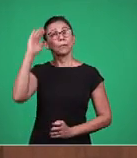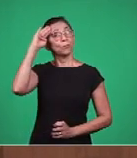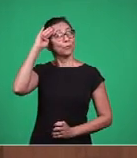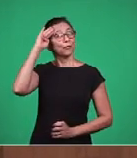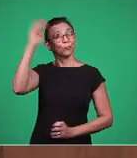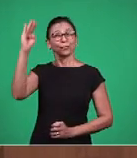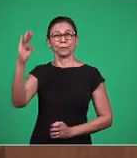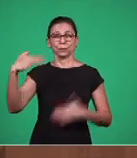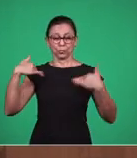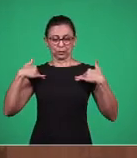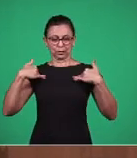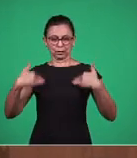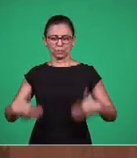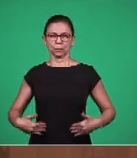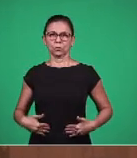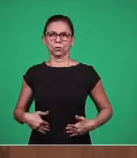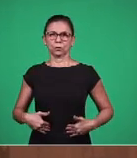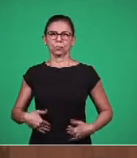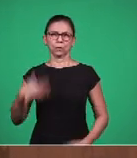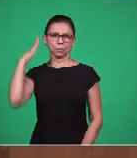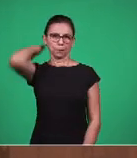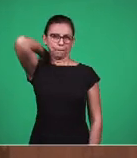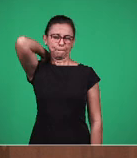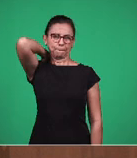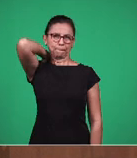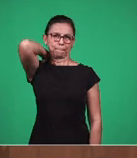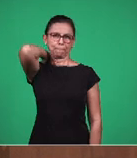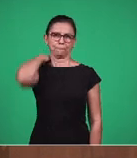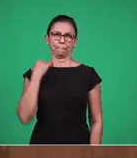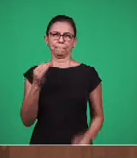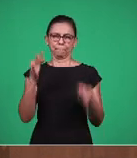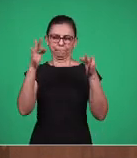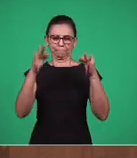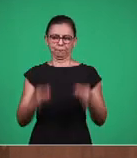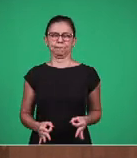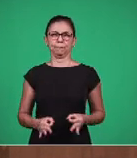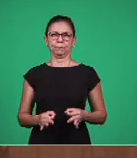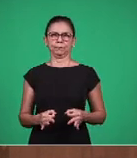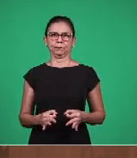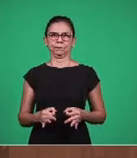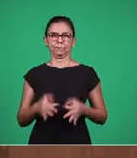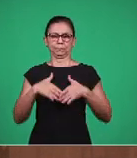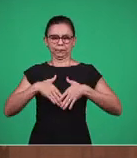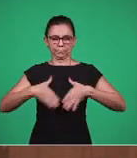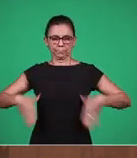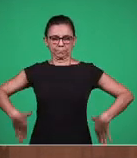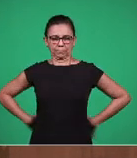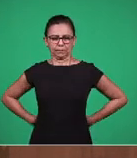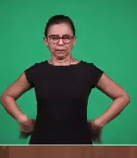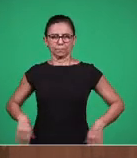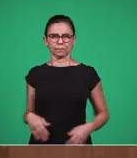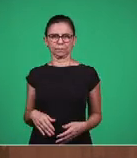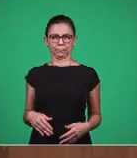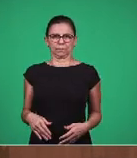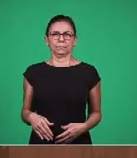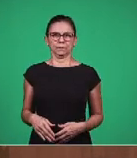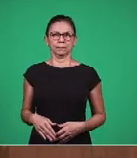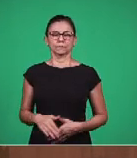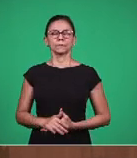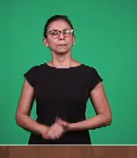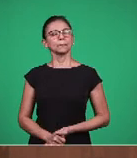corpo, esteja perfeitamente na posição. A igreja que vai ser arrebatada, ela tem que